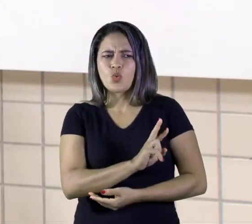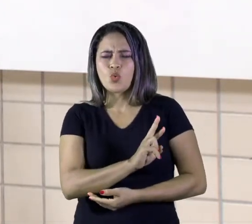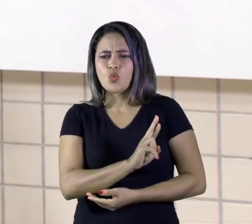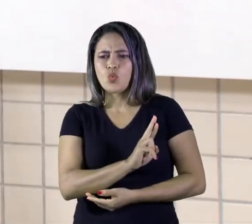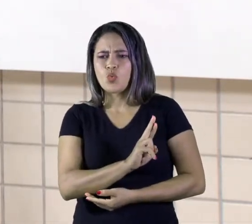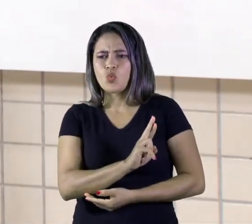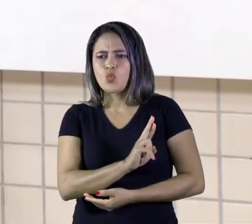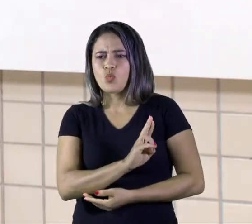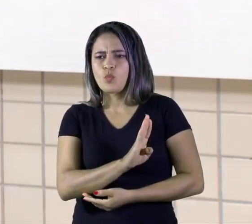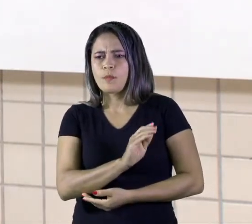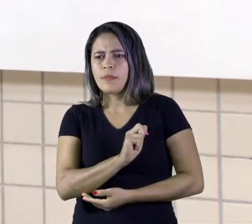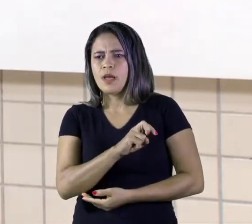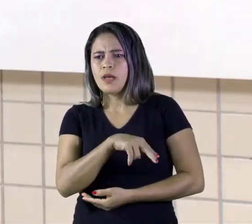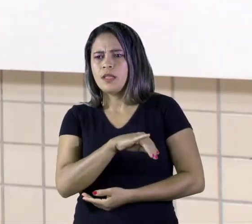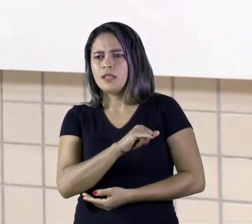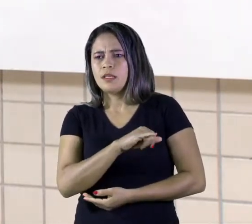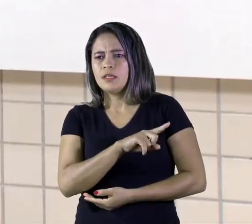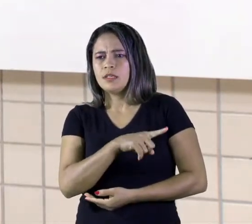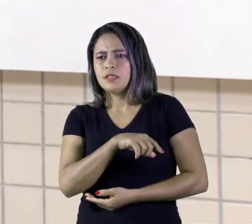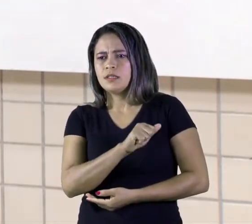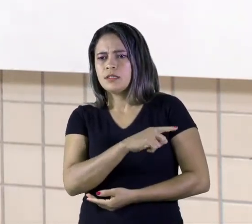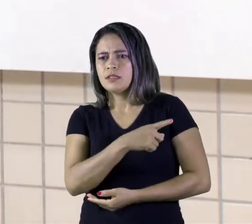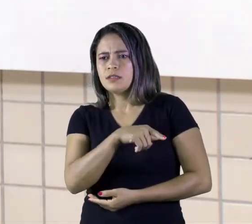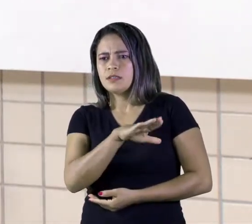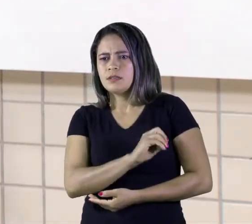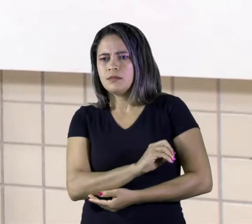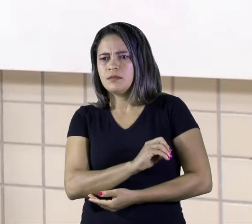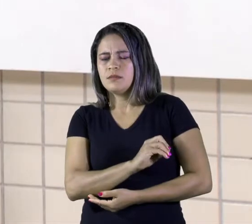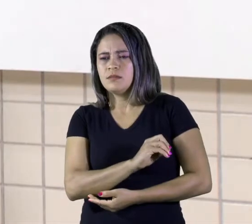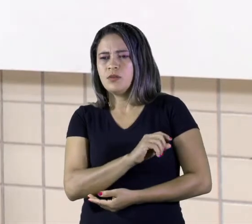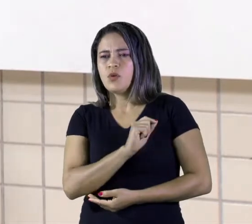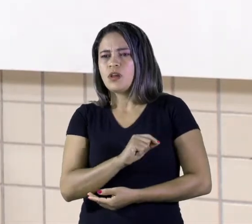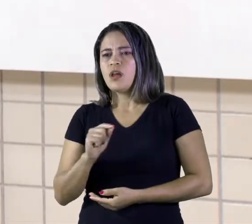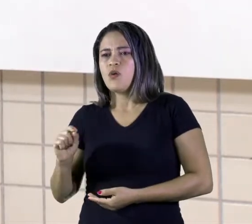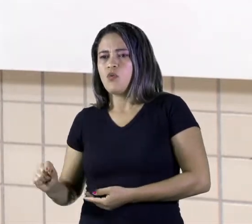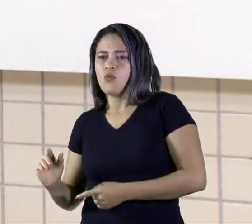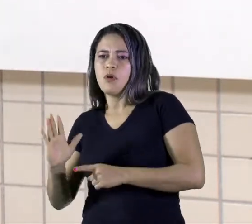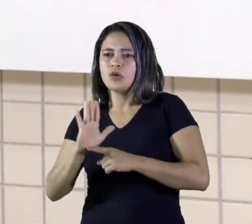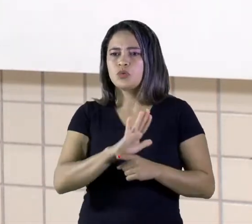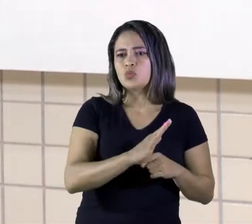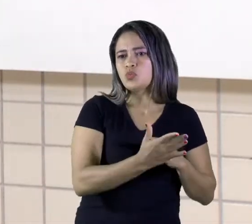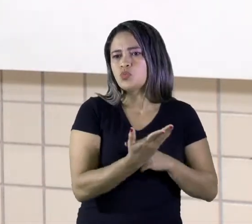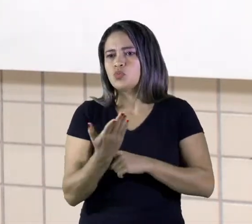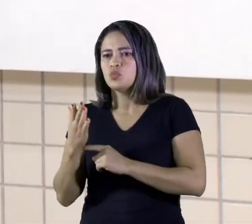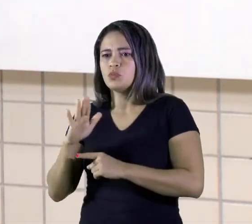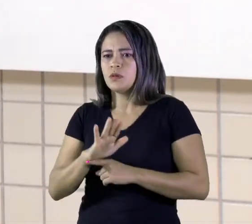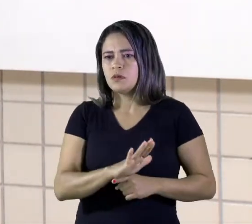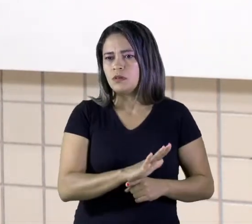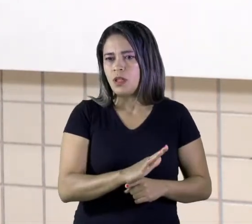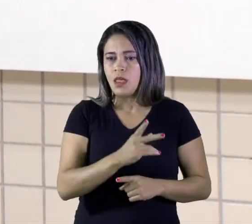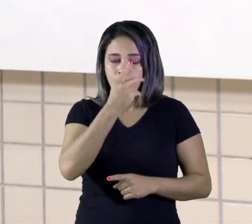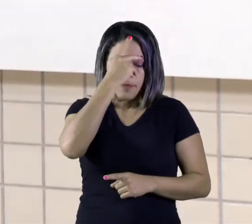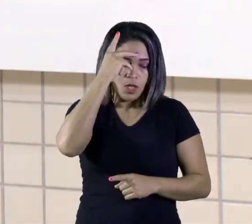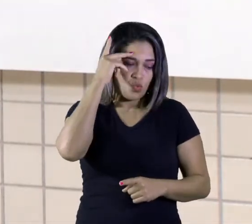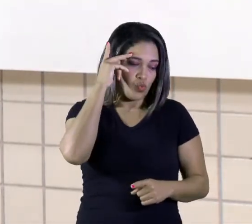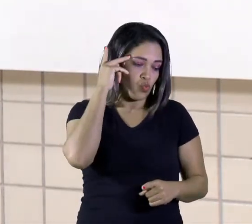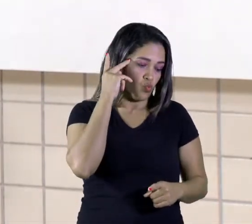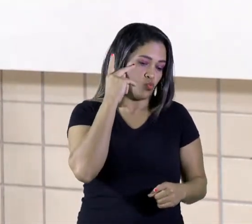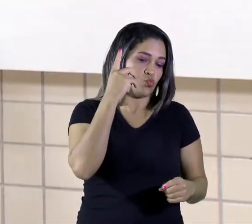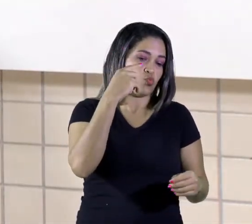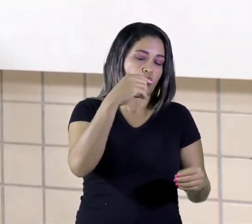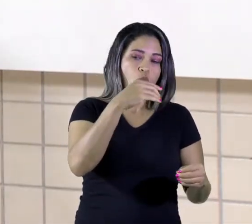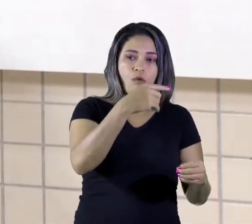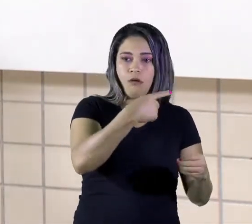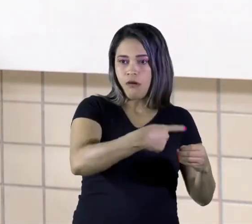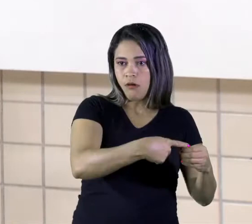urbanização? E em que uma contribui com a outra? Há pessoas que moram na cidade, outras que moram no